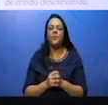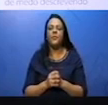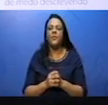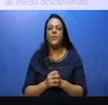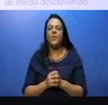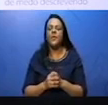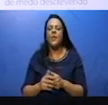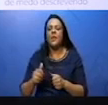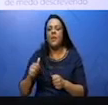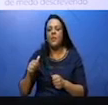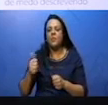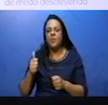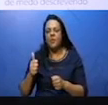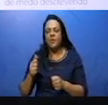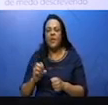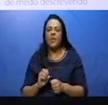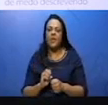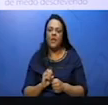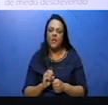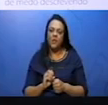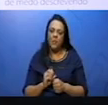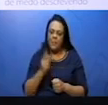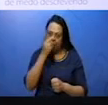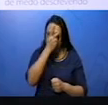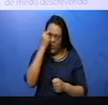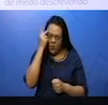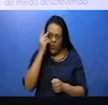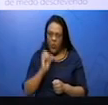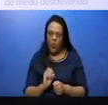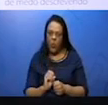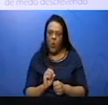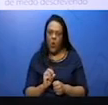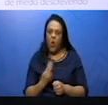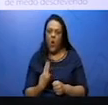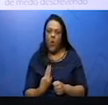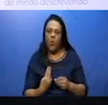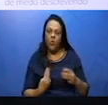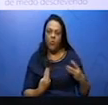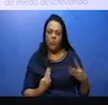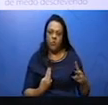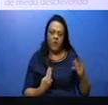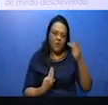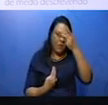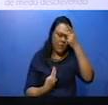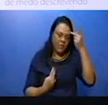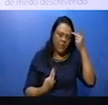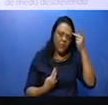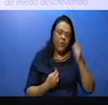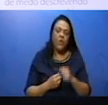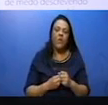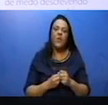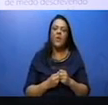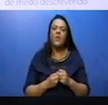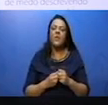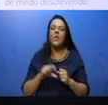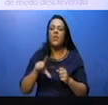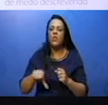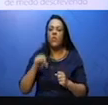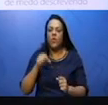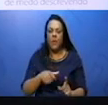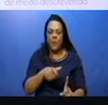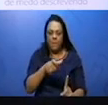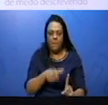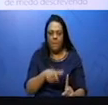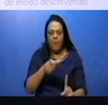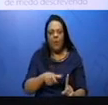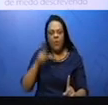Escreve em primeira ou terceira pessoa, é o que nós dissemos, o foco narrativo. Então, vocês vão definir quem são os seus personagens principais, que